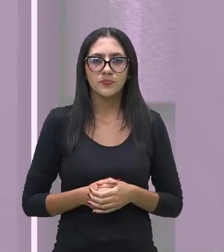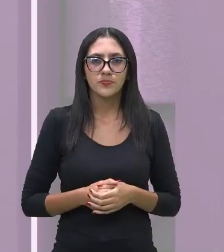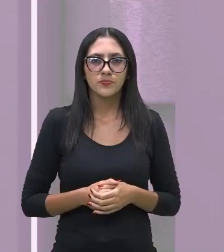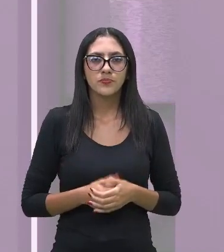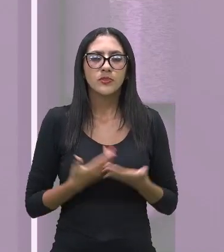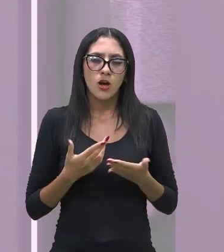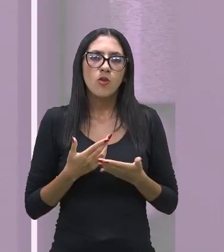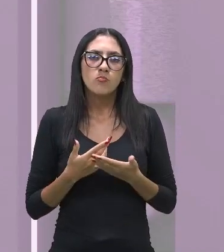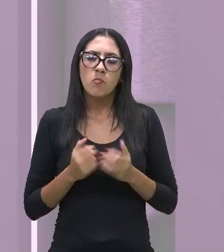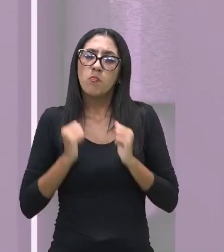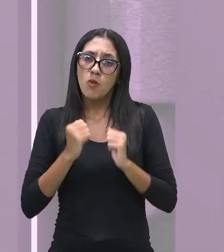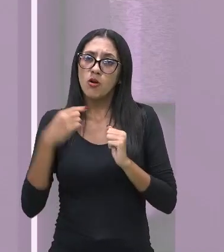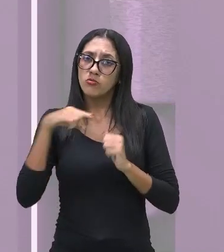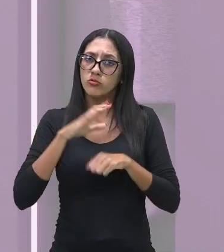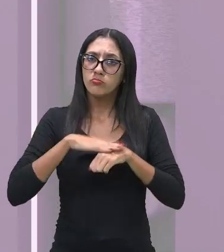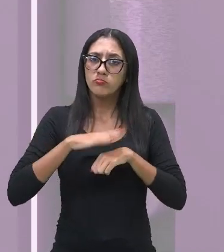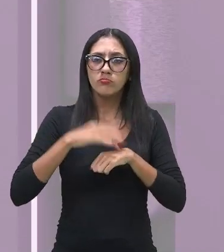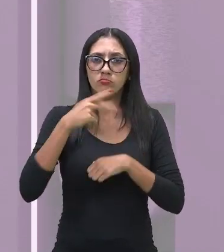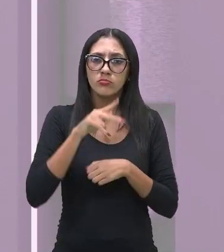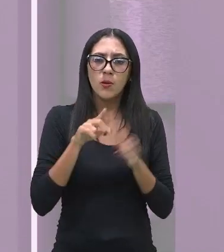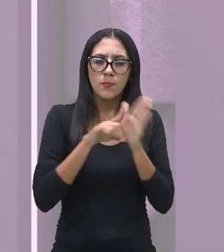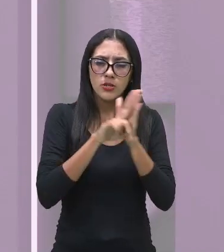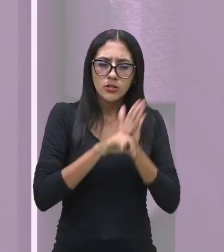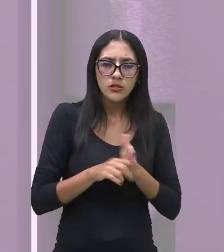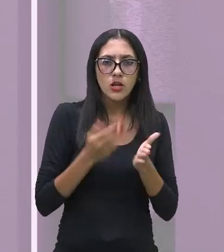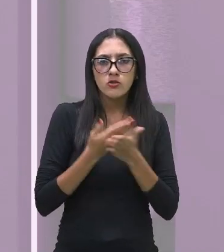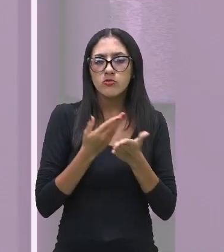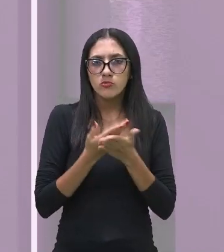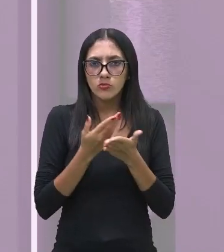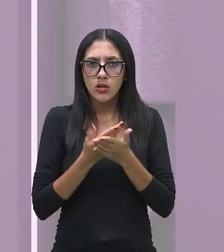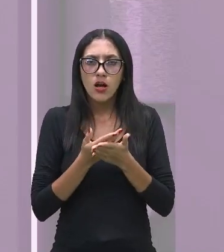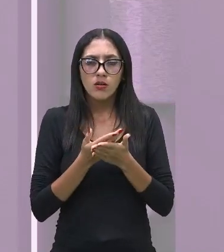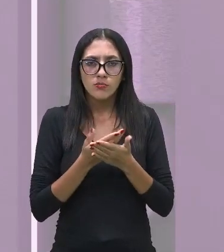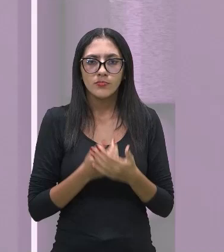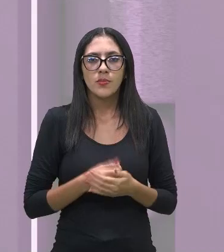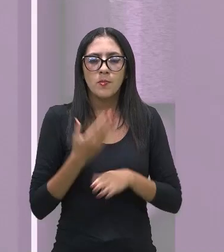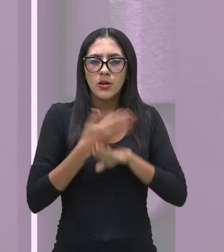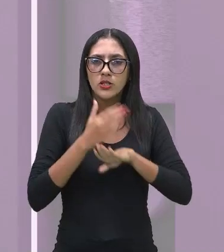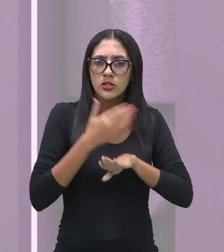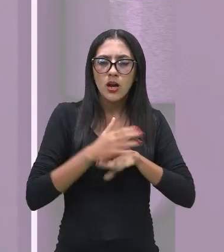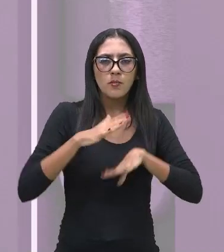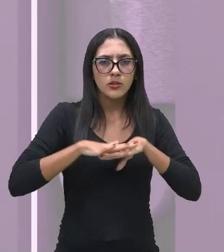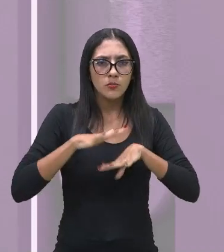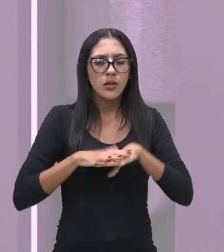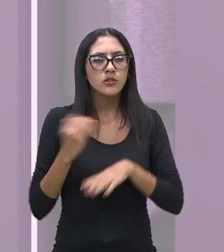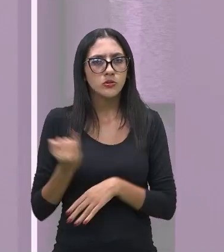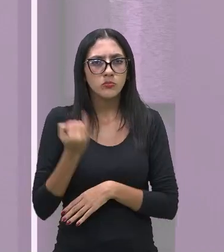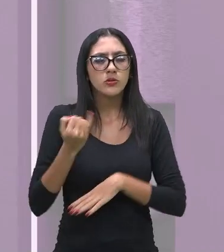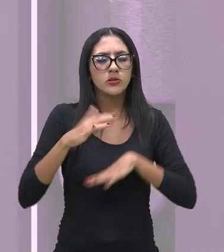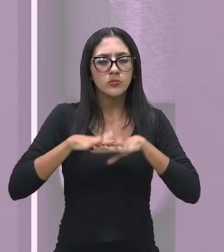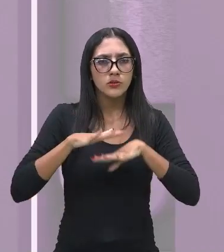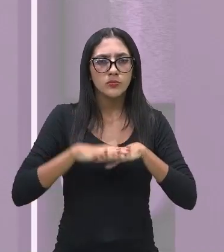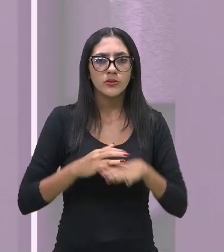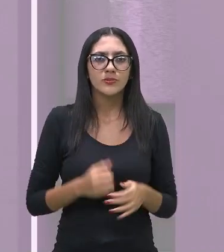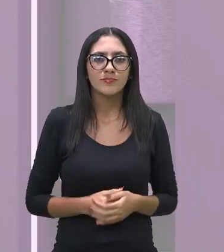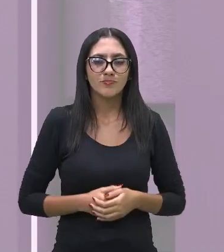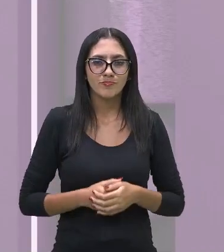aula. Pesquise, leia, pratique, exercite, porque aprender matemática é exercitar.